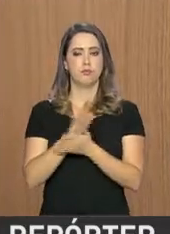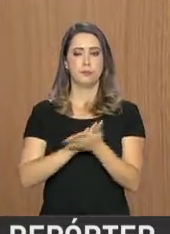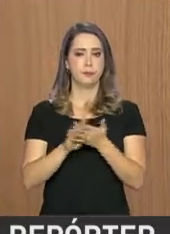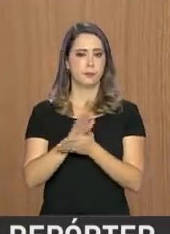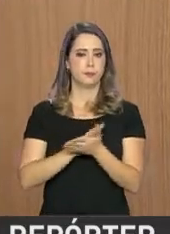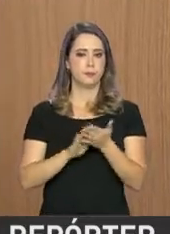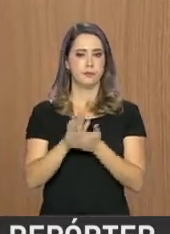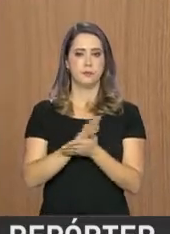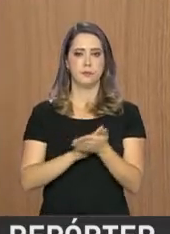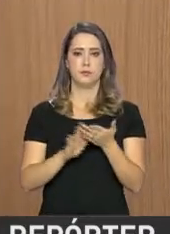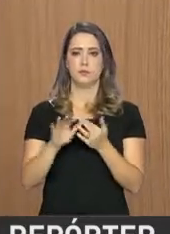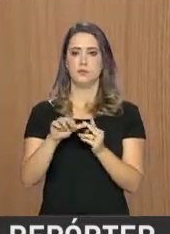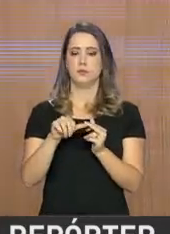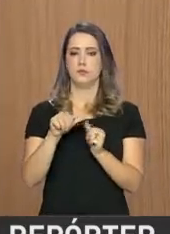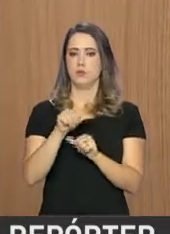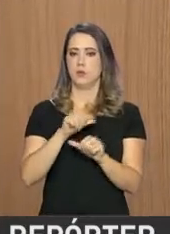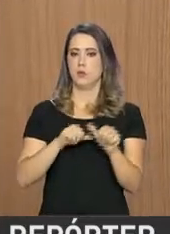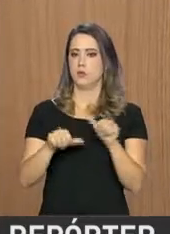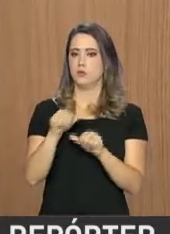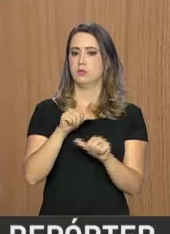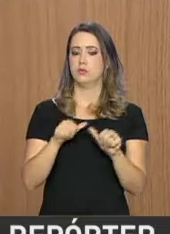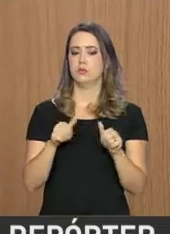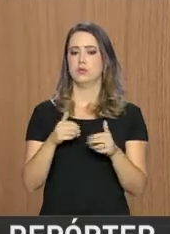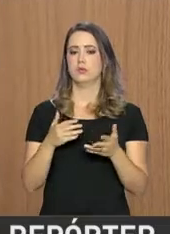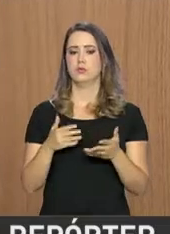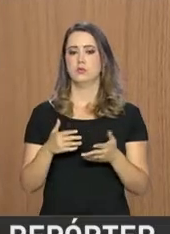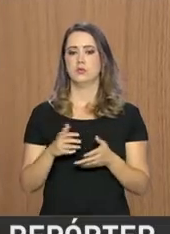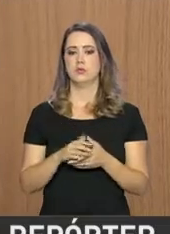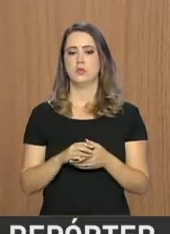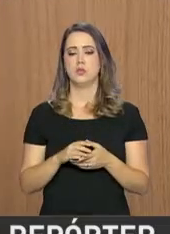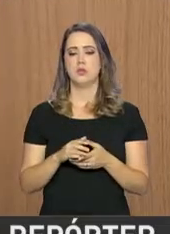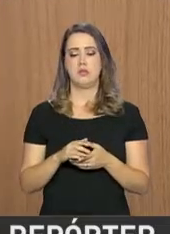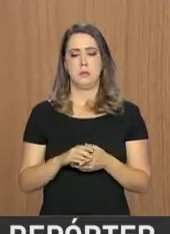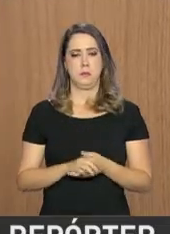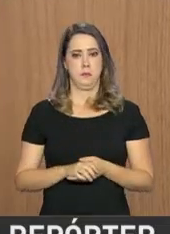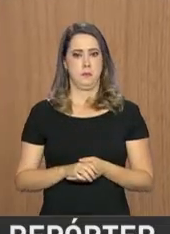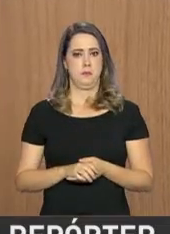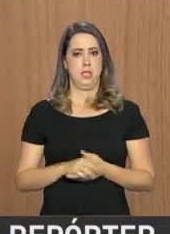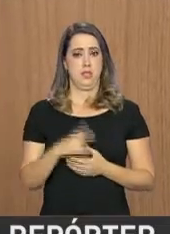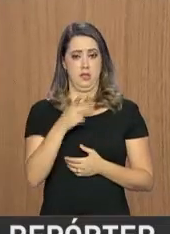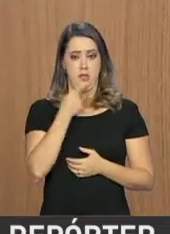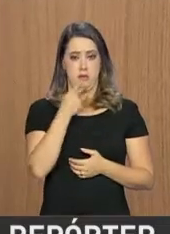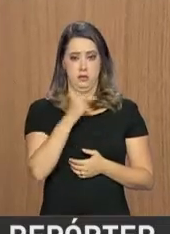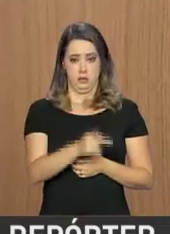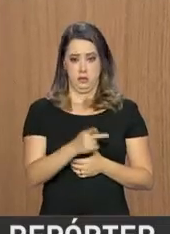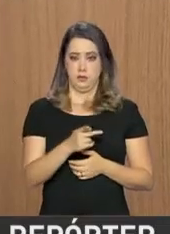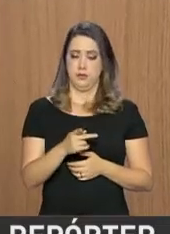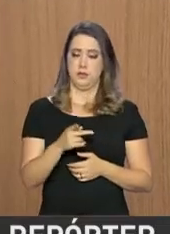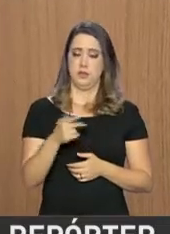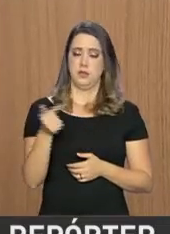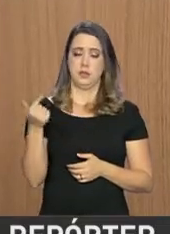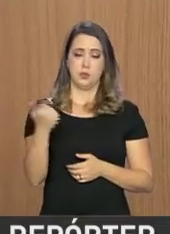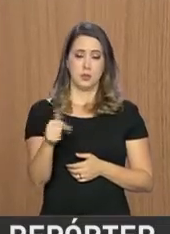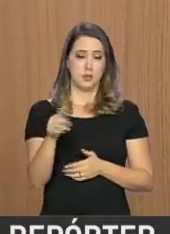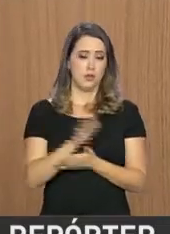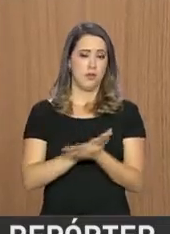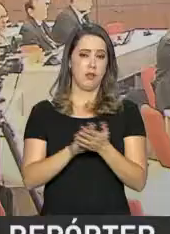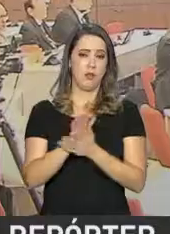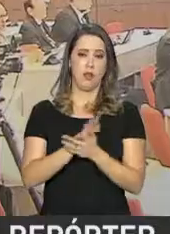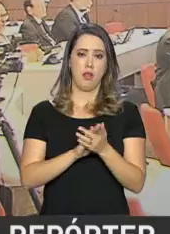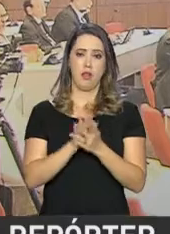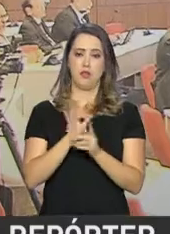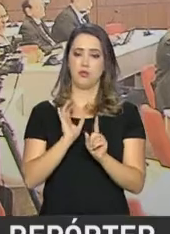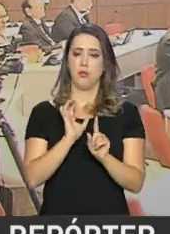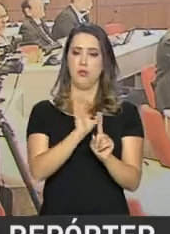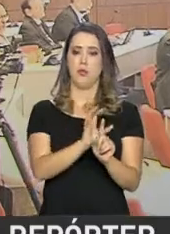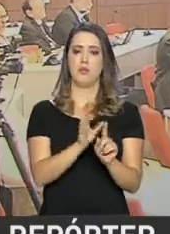nenhuma nenhuma - um impacto de ameaçar a